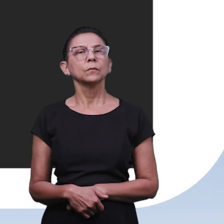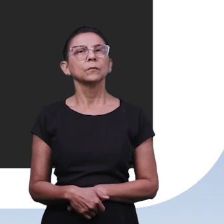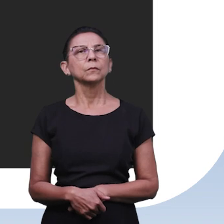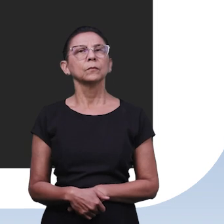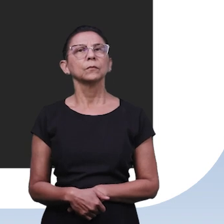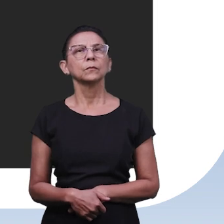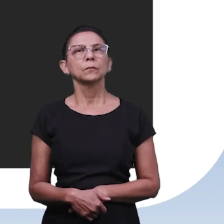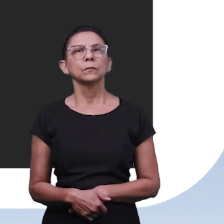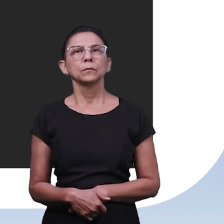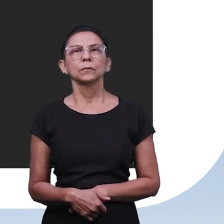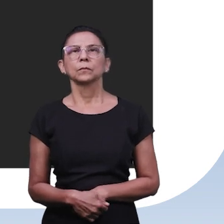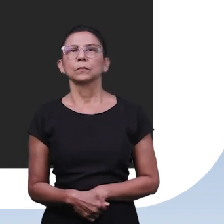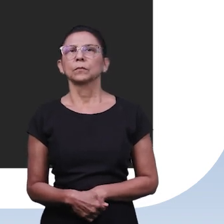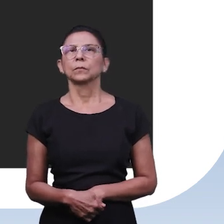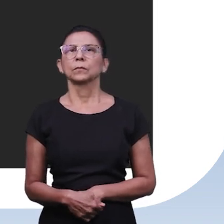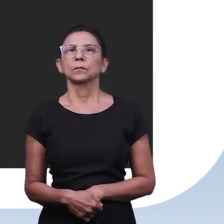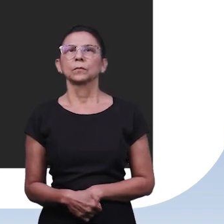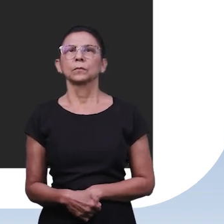Engel